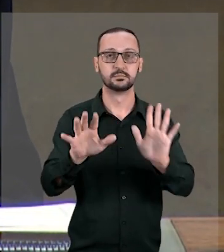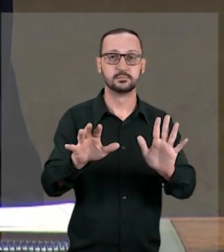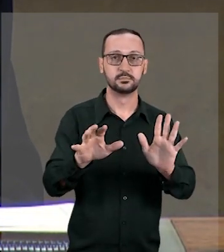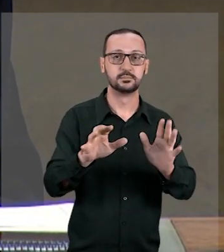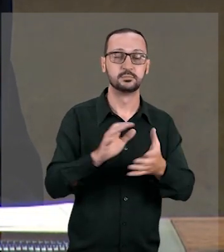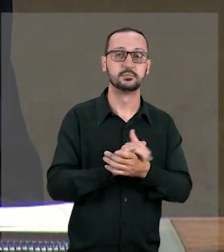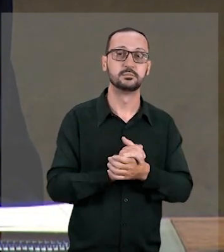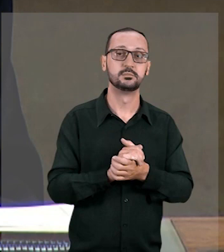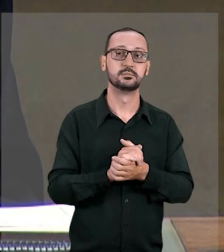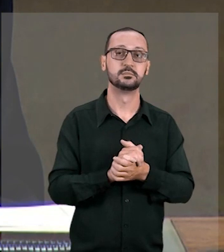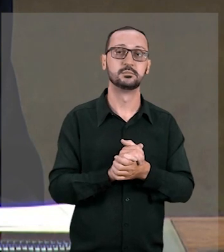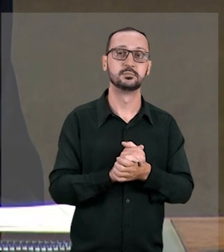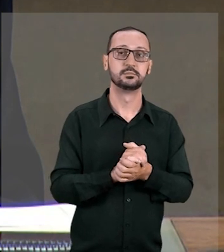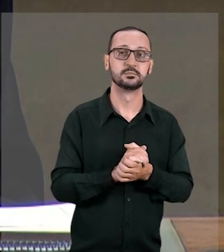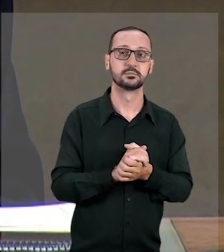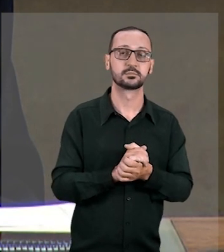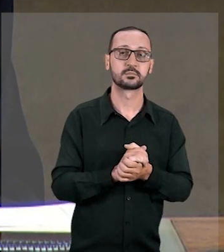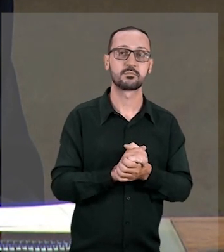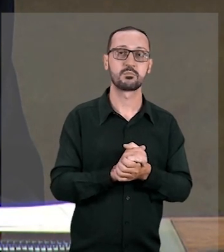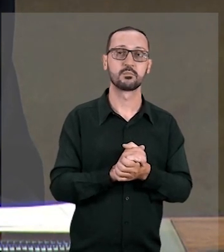tão difícil de que seja assim,